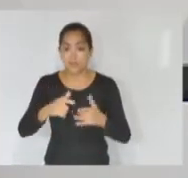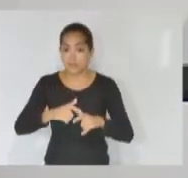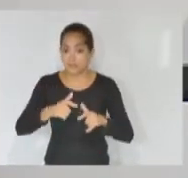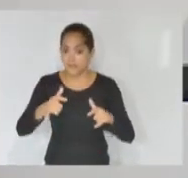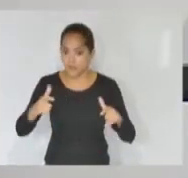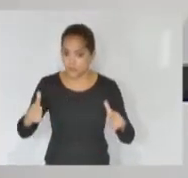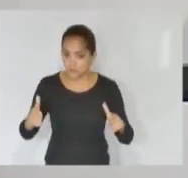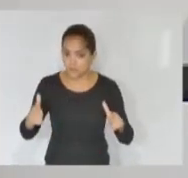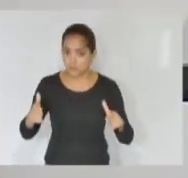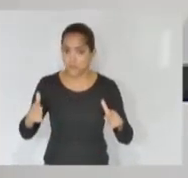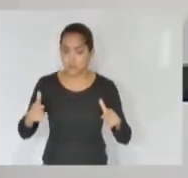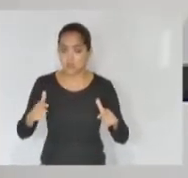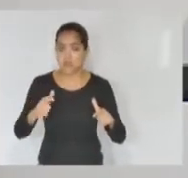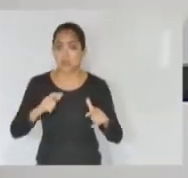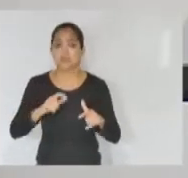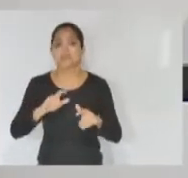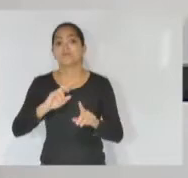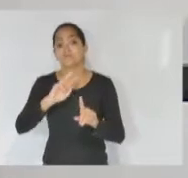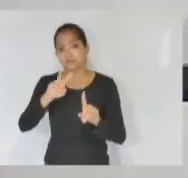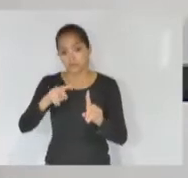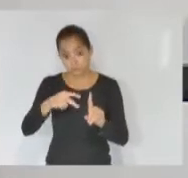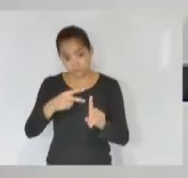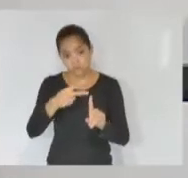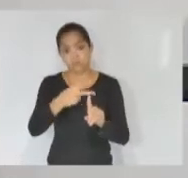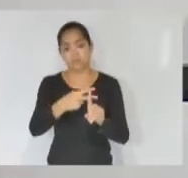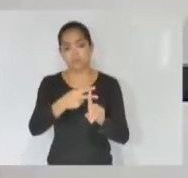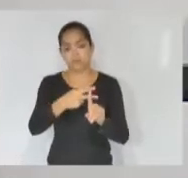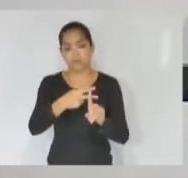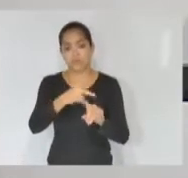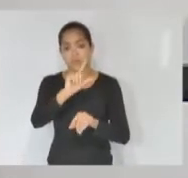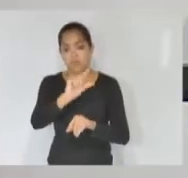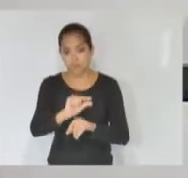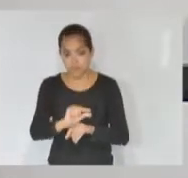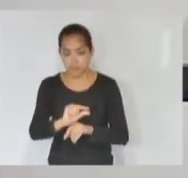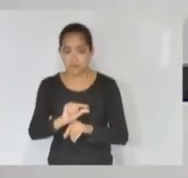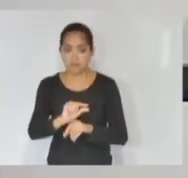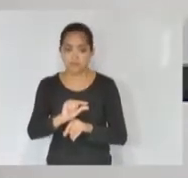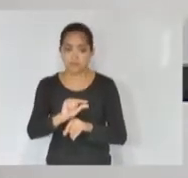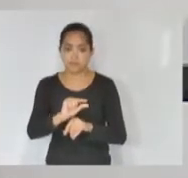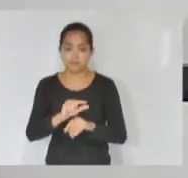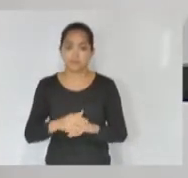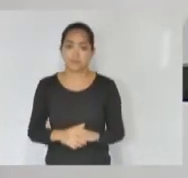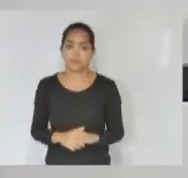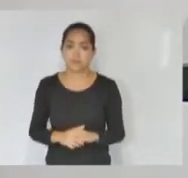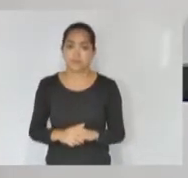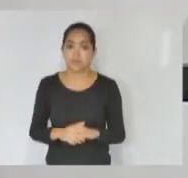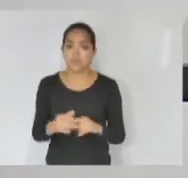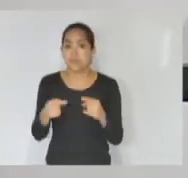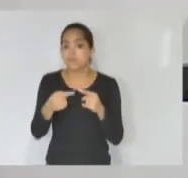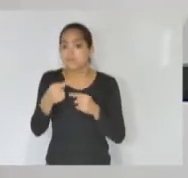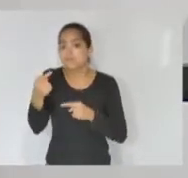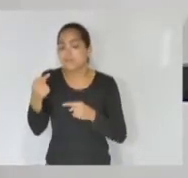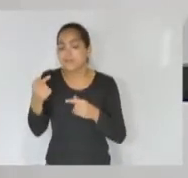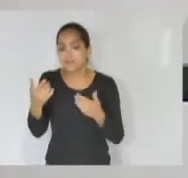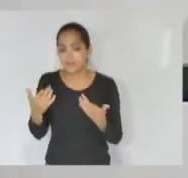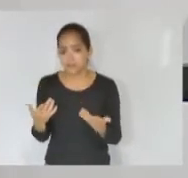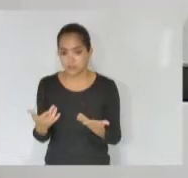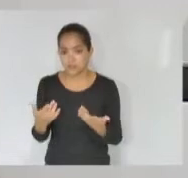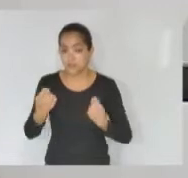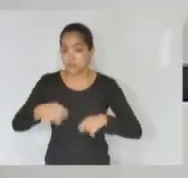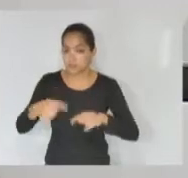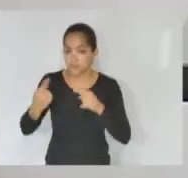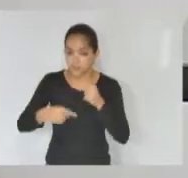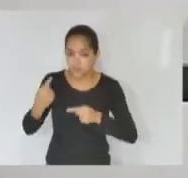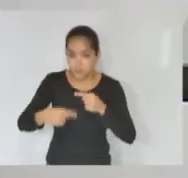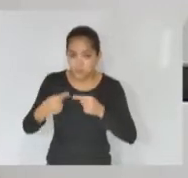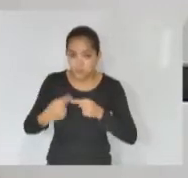segurança, 2,5 vezes menor que a nossa Previdência. Então, isso não faz sentido, nós temos que discutir isso com